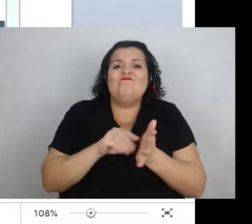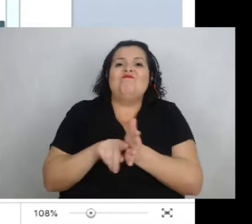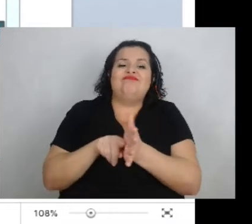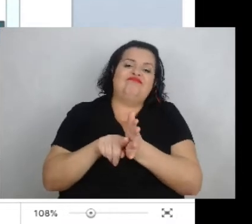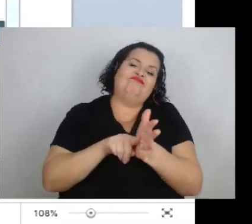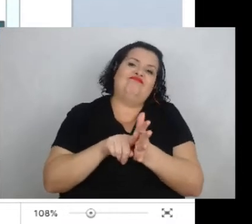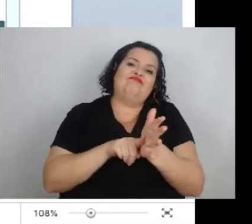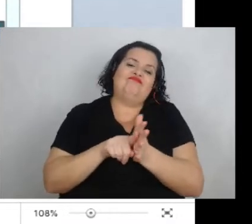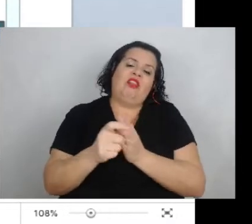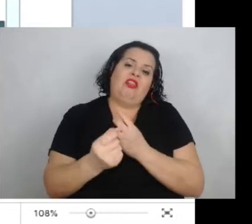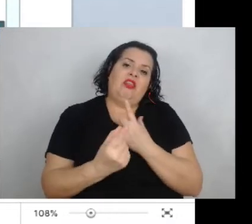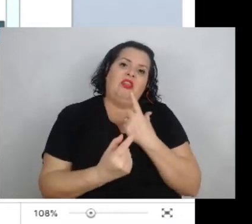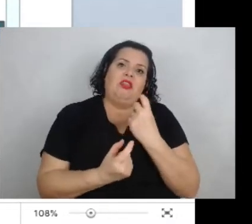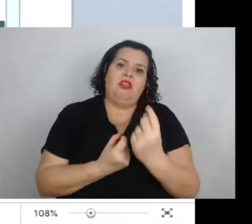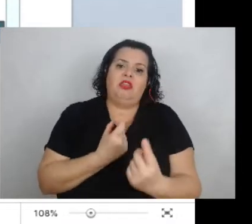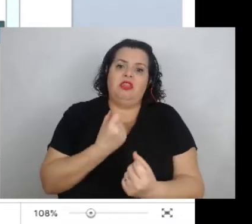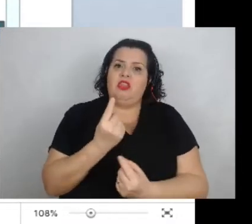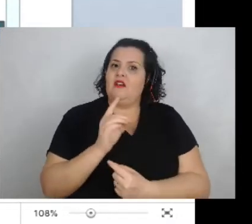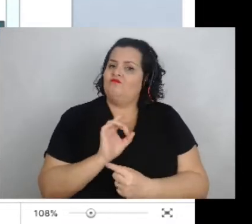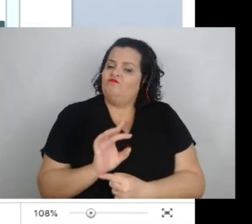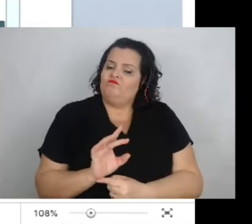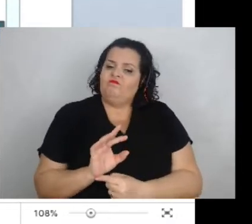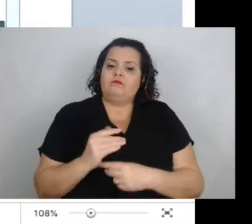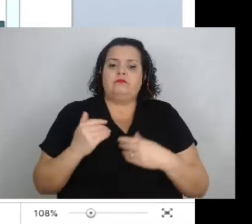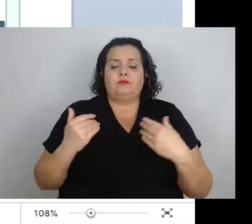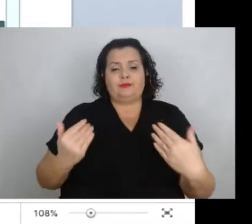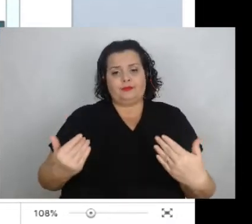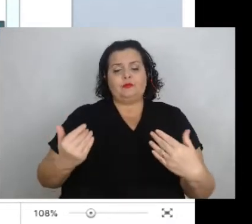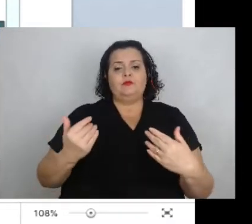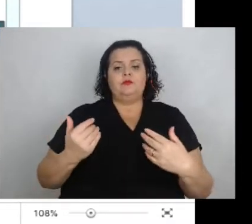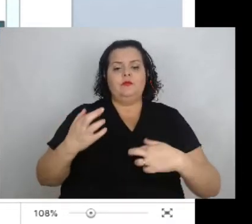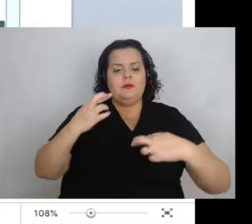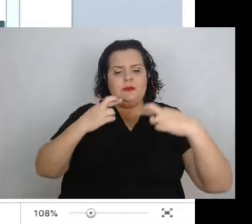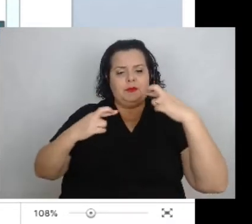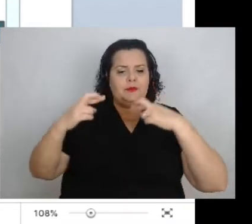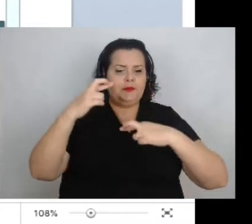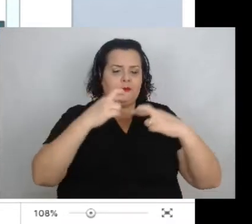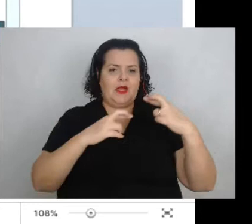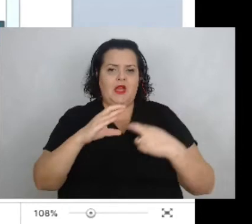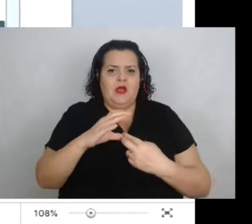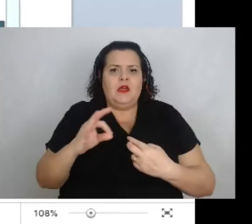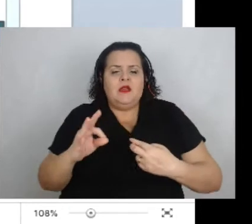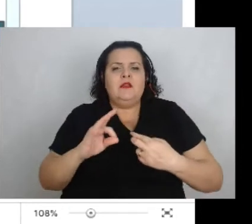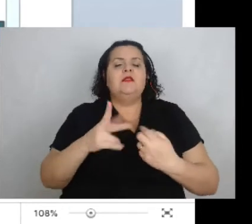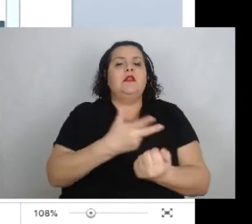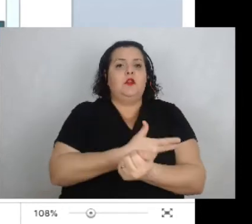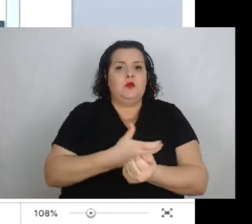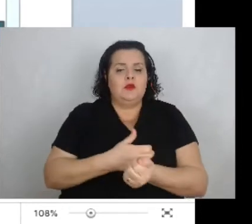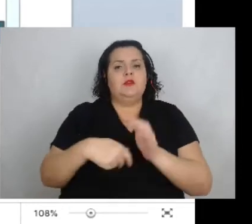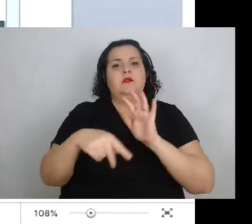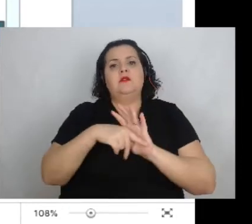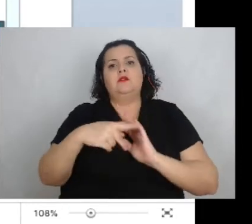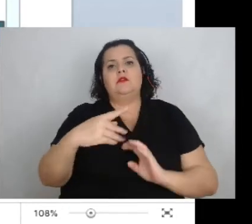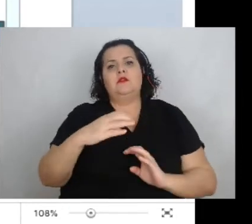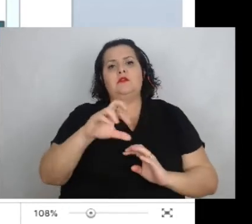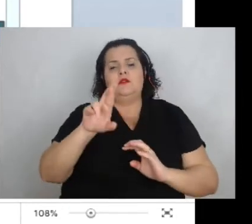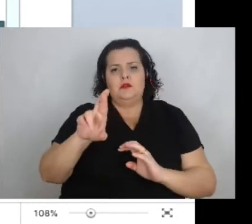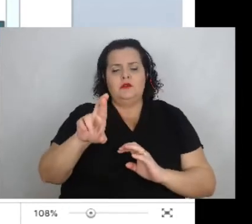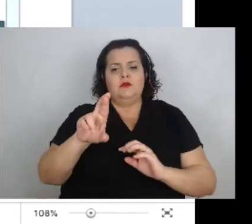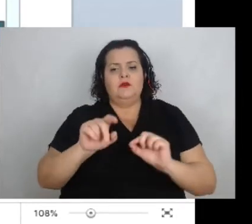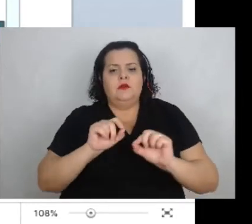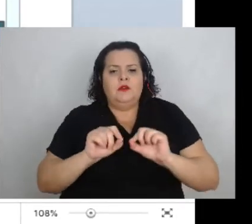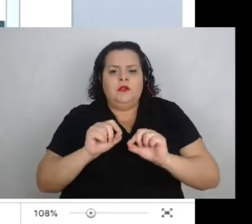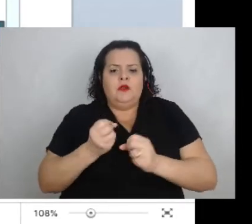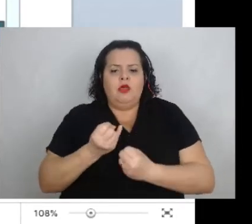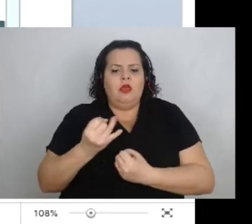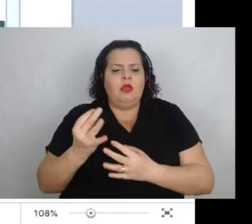mesma inferência, né? Avaliou o CT no PCR e fez uma inferência de